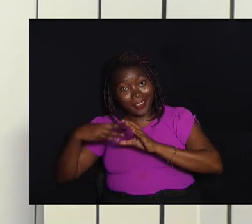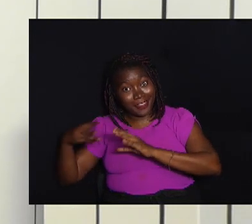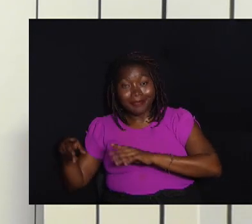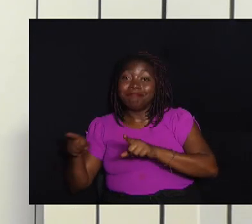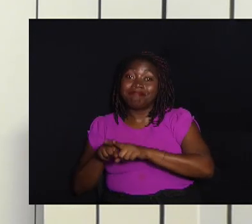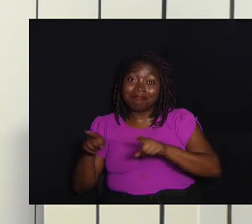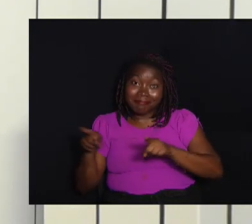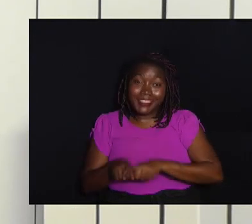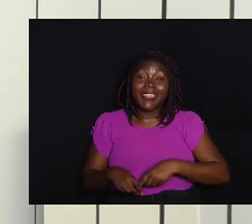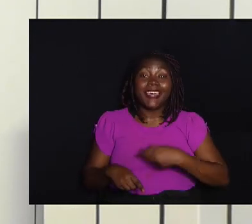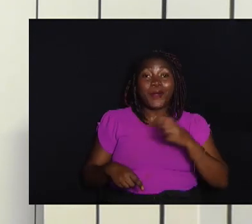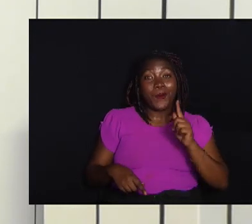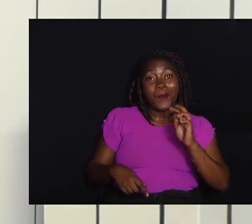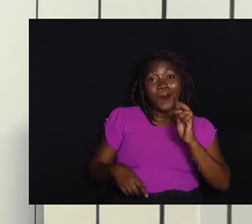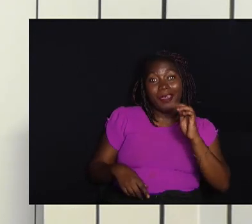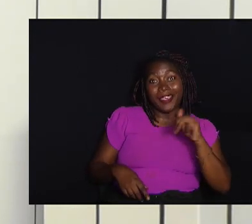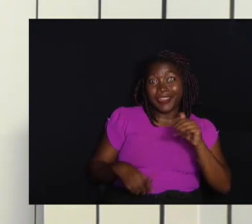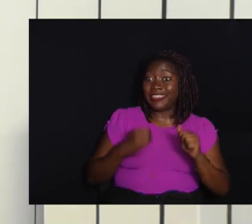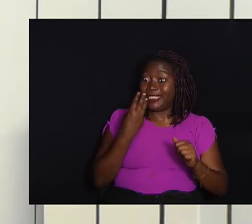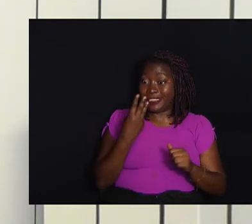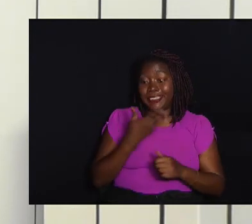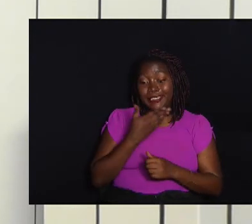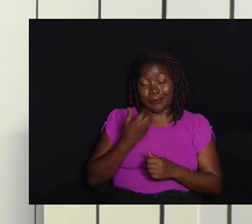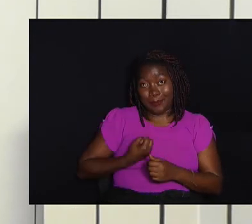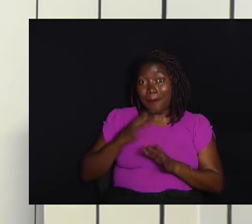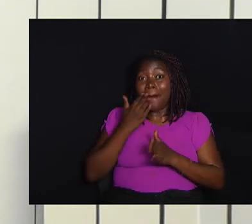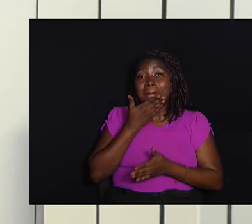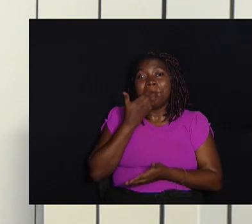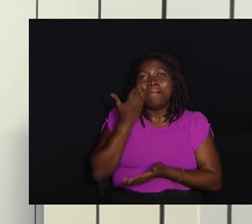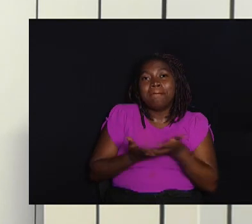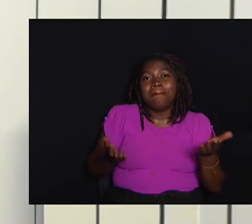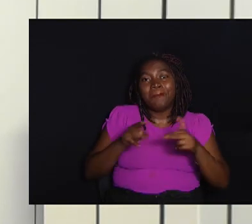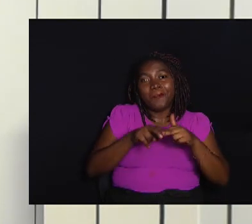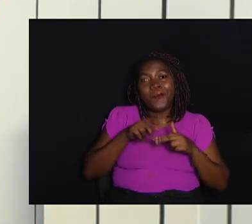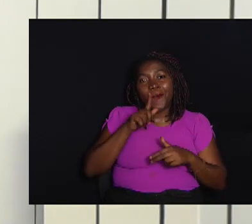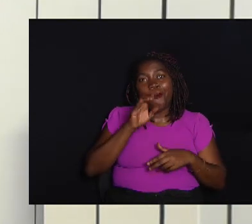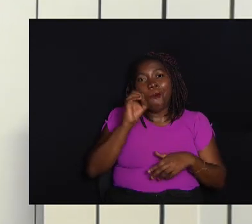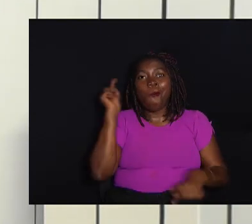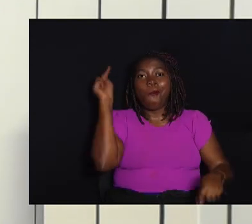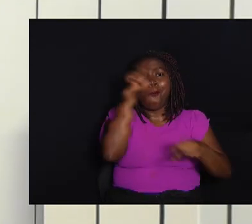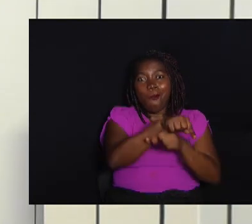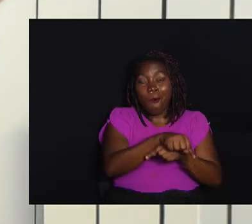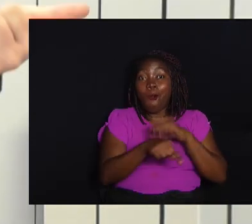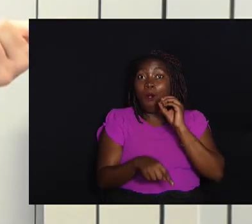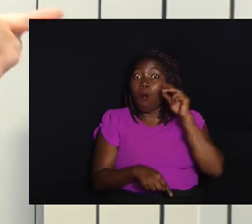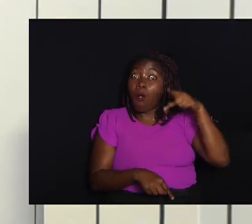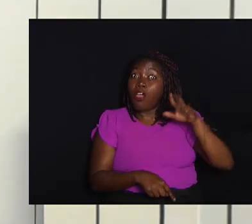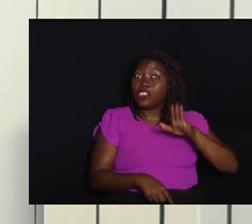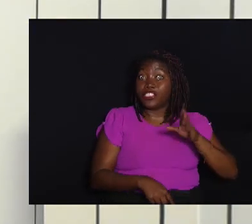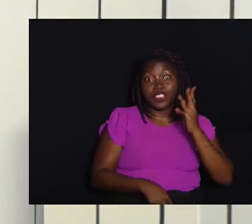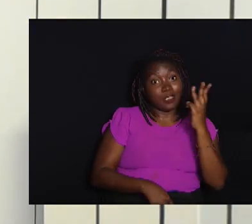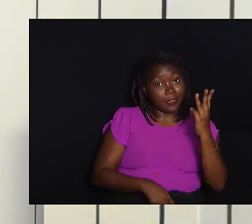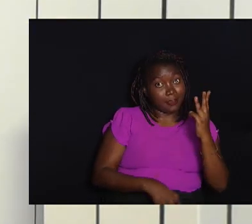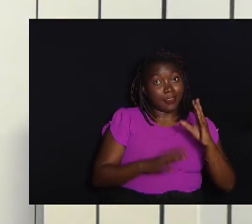também com 3 pontos, mas perde no critério de desempate de gols marcados. O Operário já marcou 3 gols na